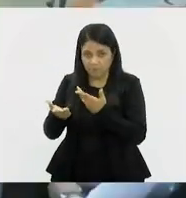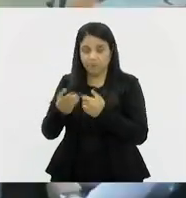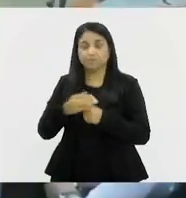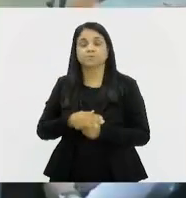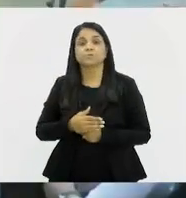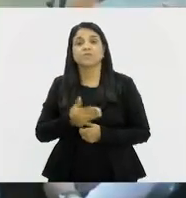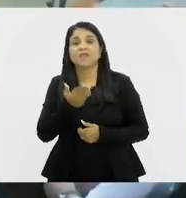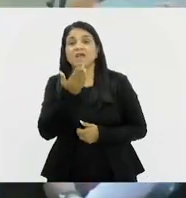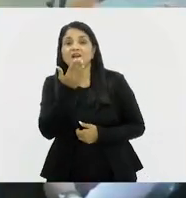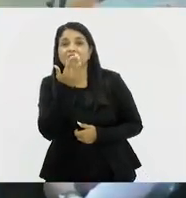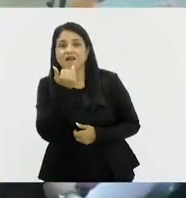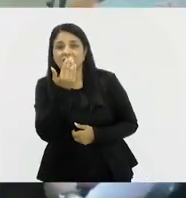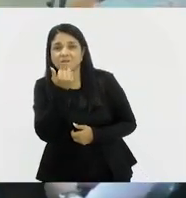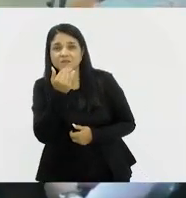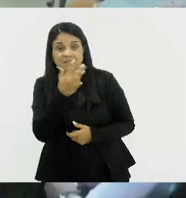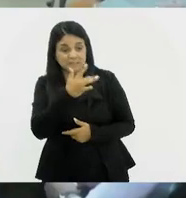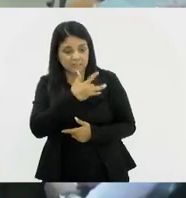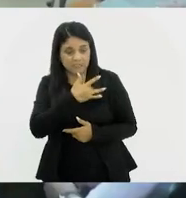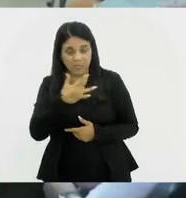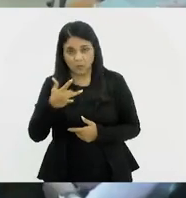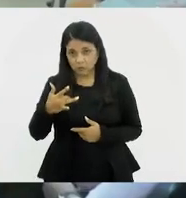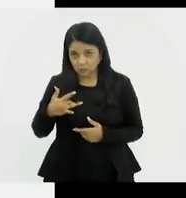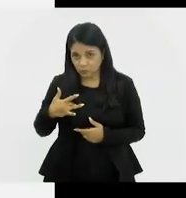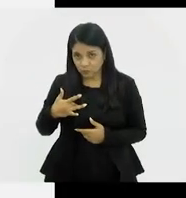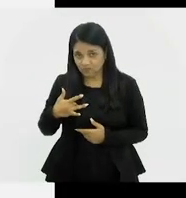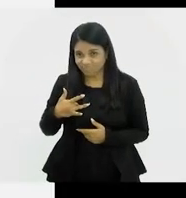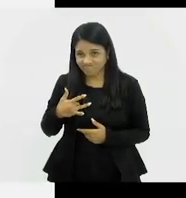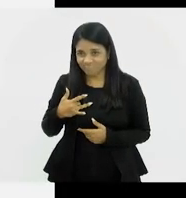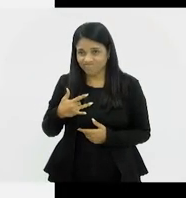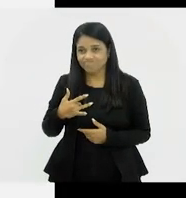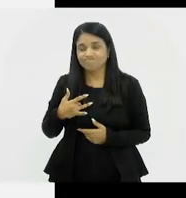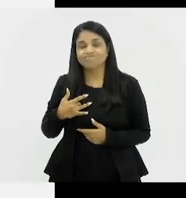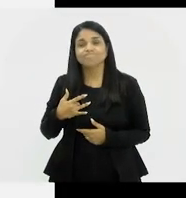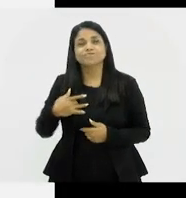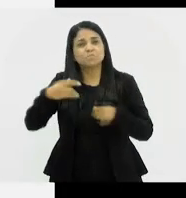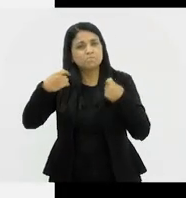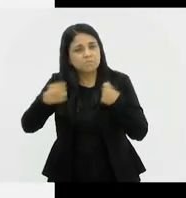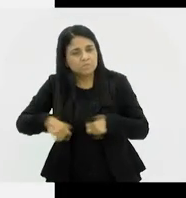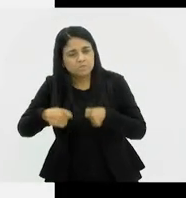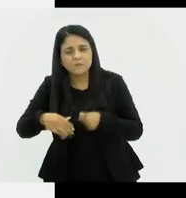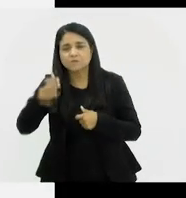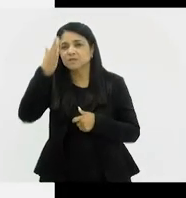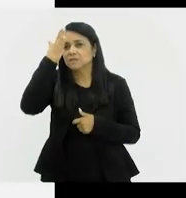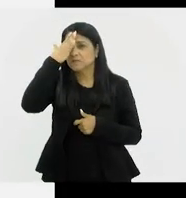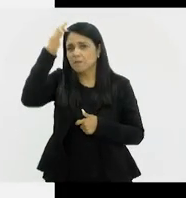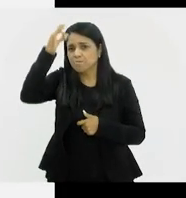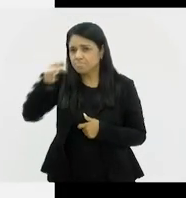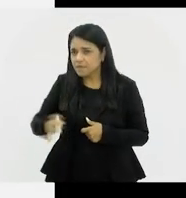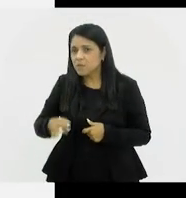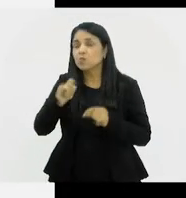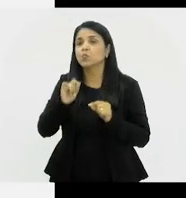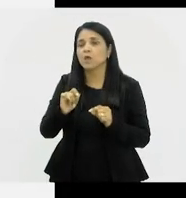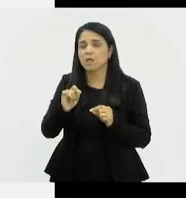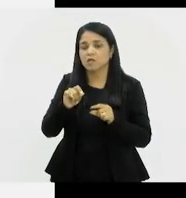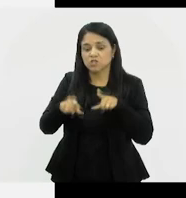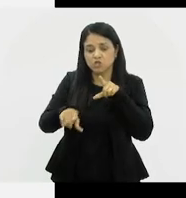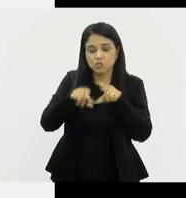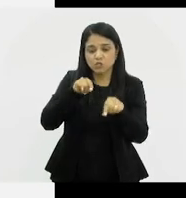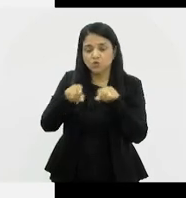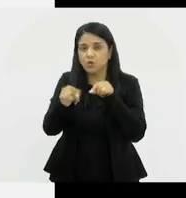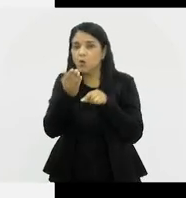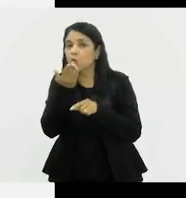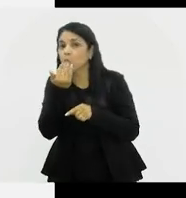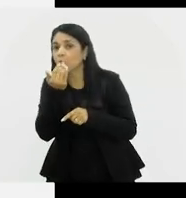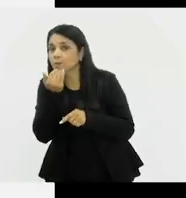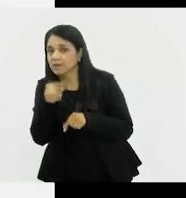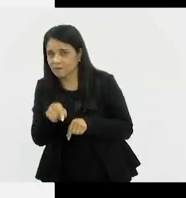Alimentação saudável é outra coisa. Temos que saber escolher bem os nossos alimentos. Entendeu? E isso também